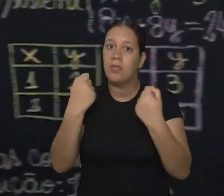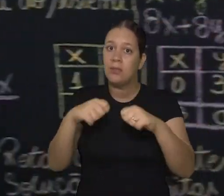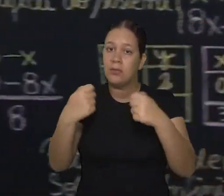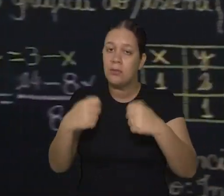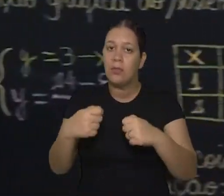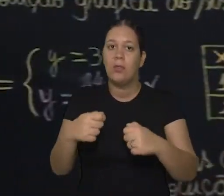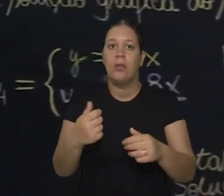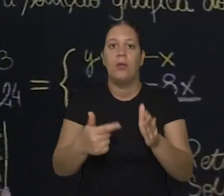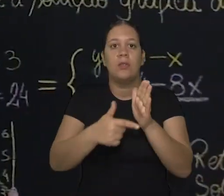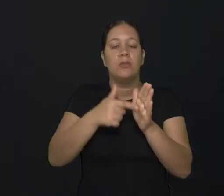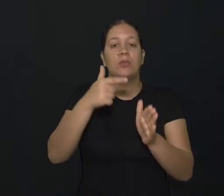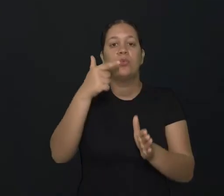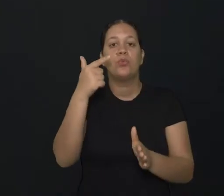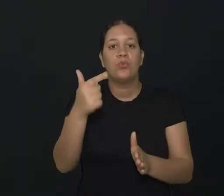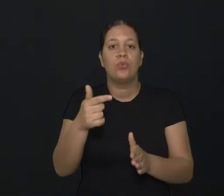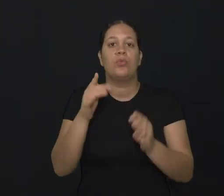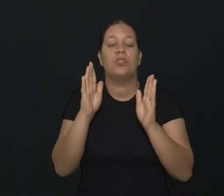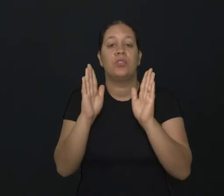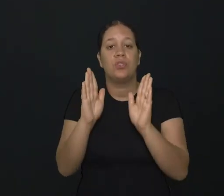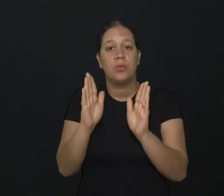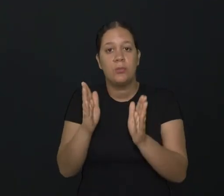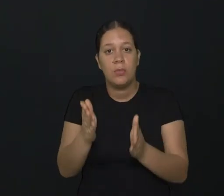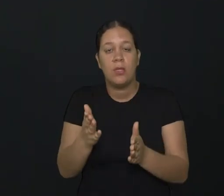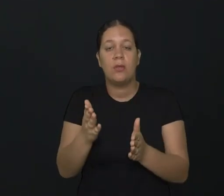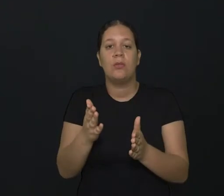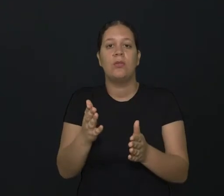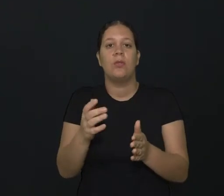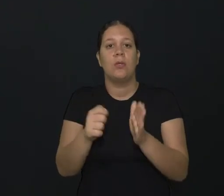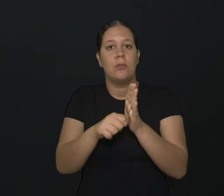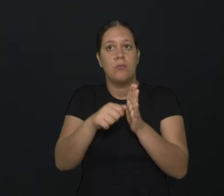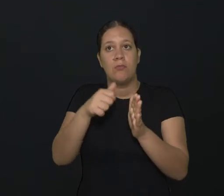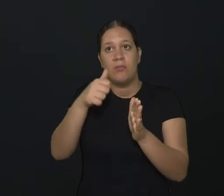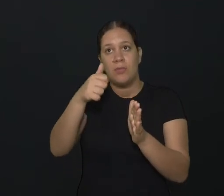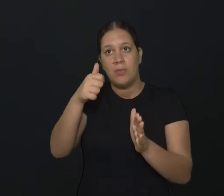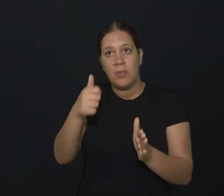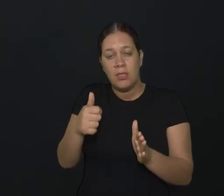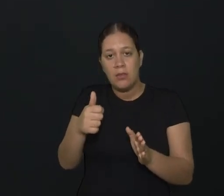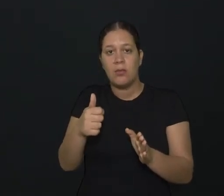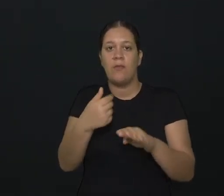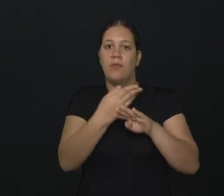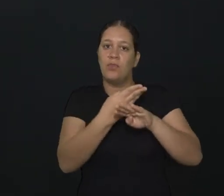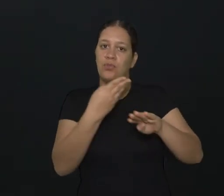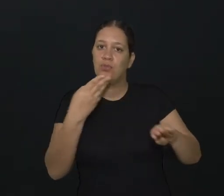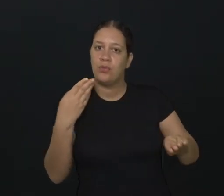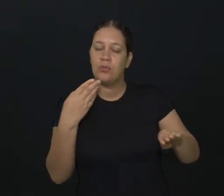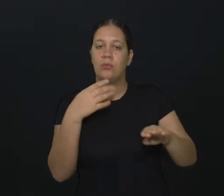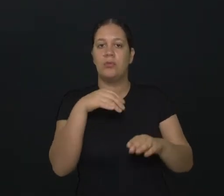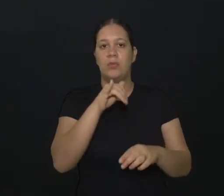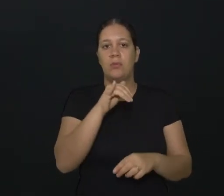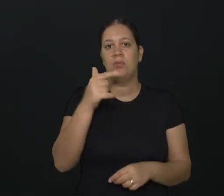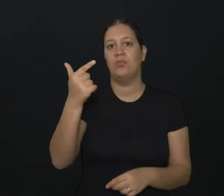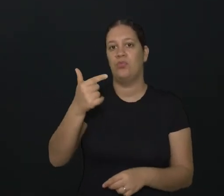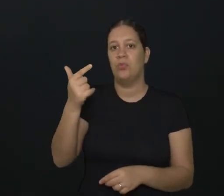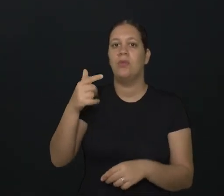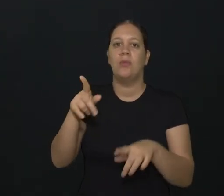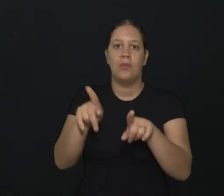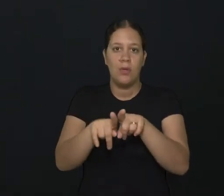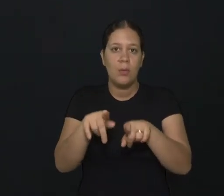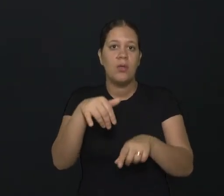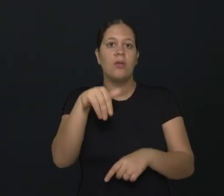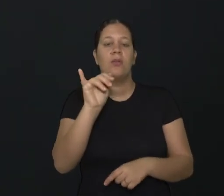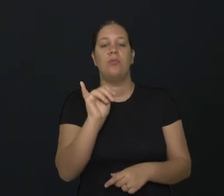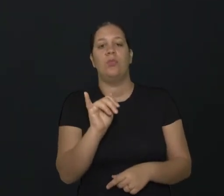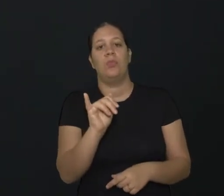vamos lá. Da segunda equação, já que na primeira eu isolei o y, na segunda eu também vou isolar o y, tá